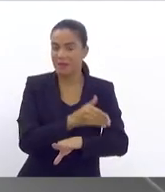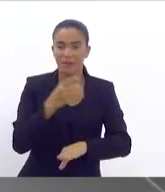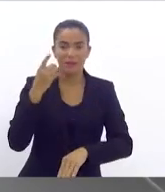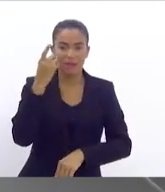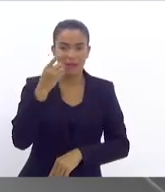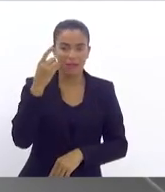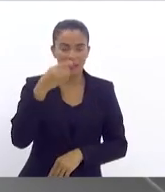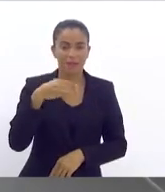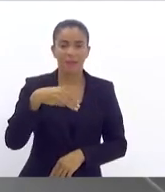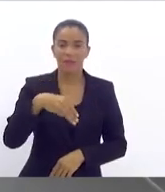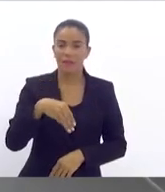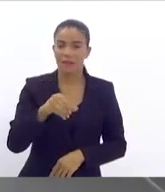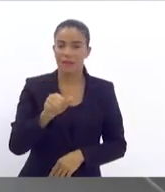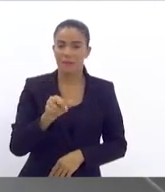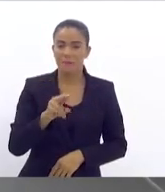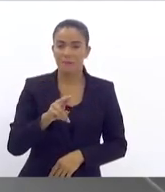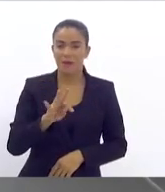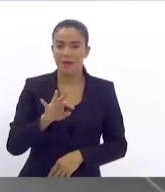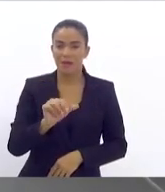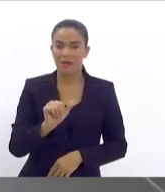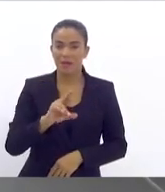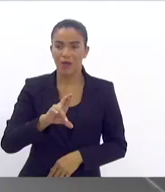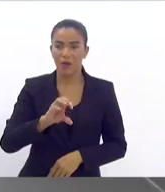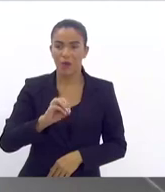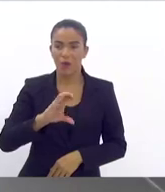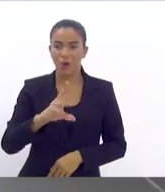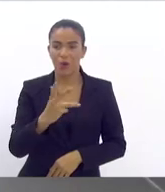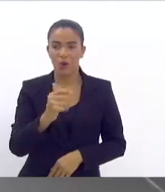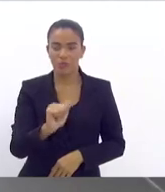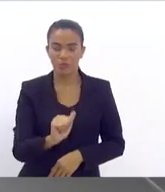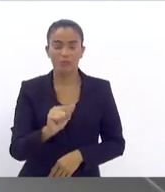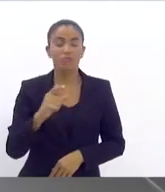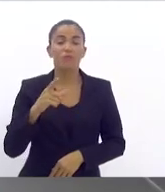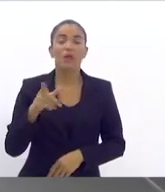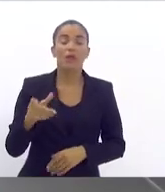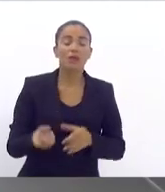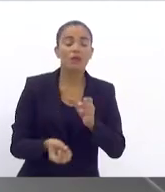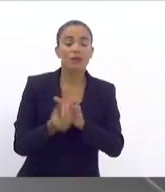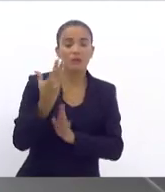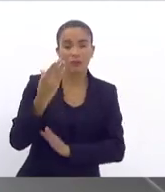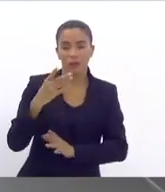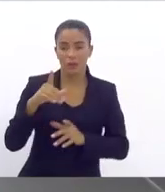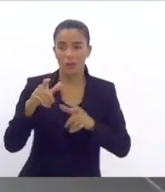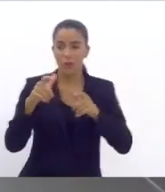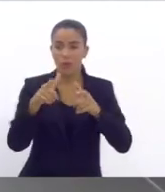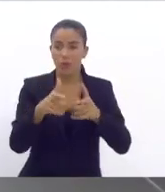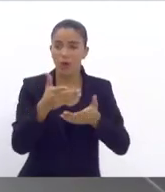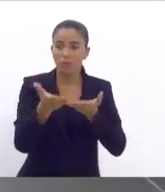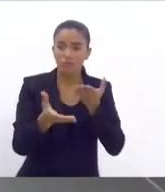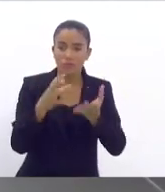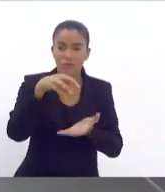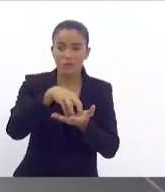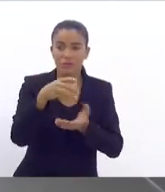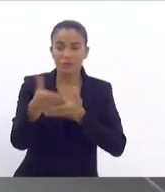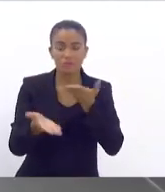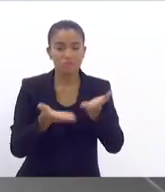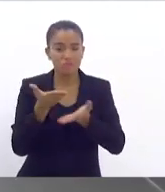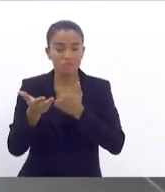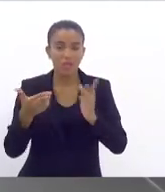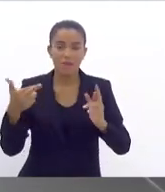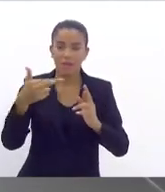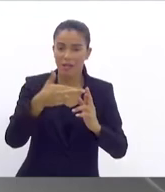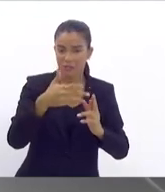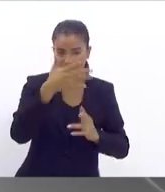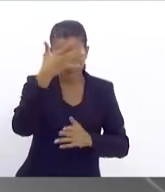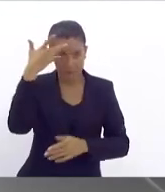deputada Marta Rocha, que determina a criação do Programa Estadual de Atendimento à Gestante Portadora. E aqui também,